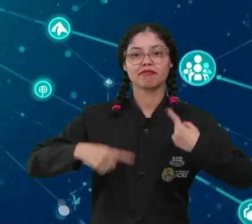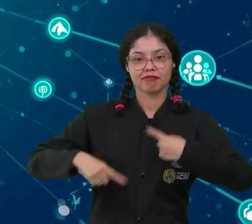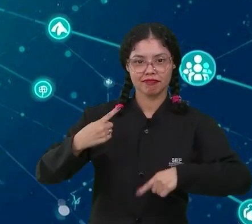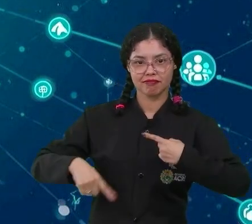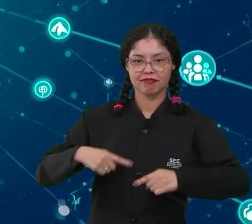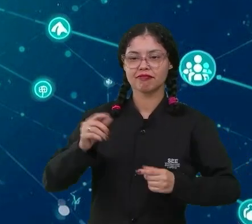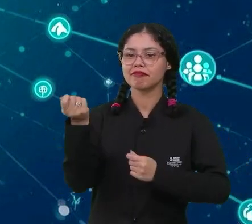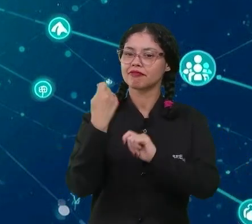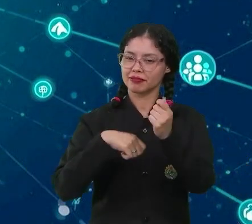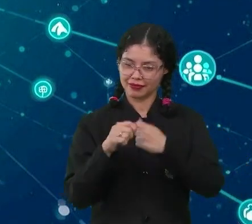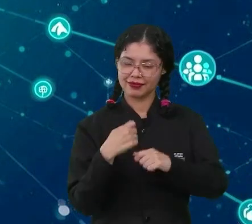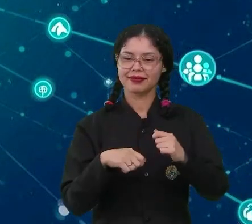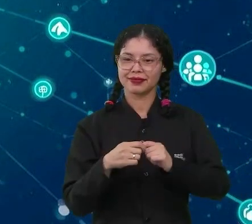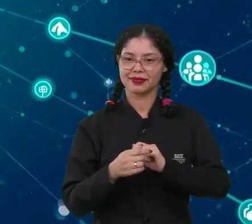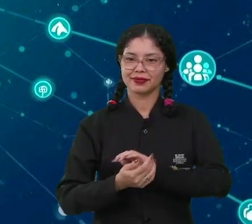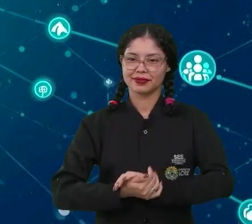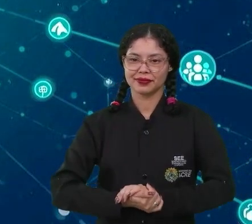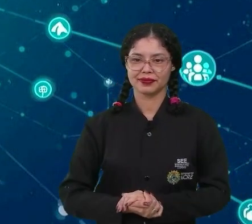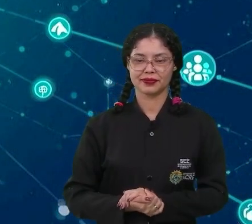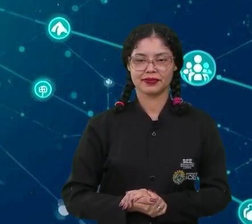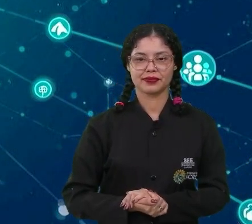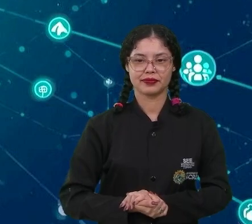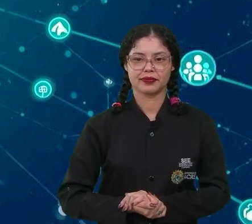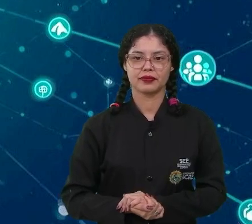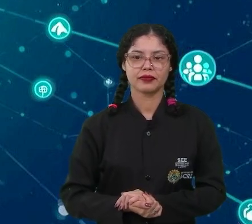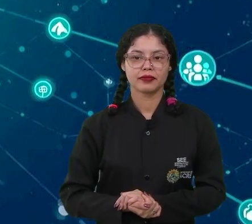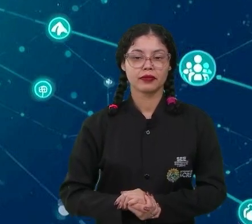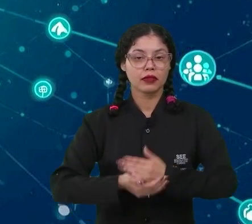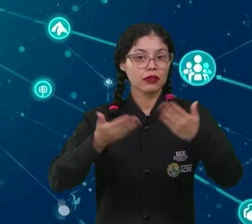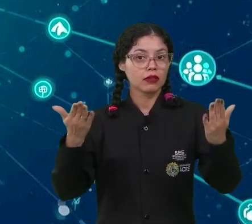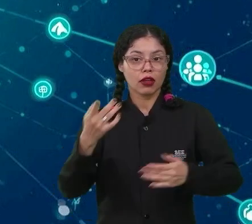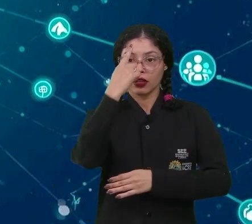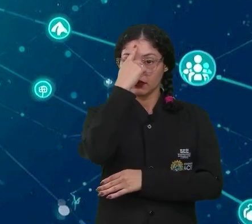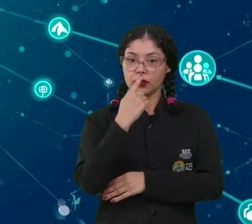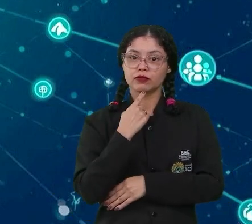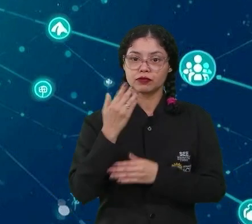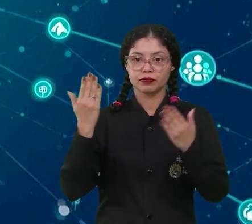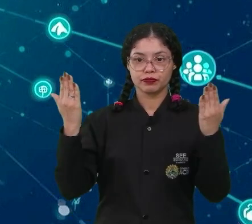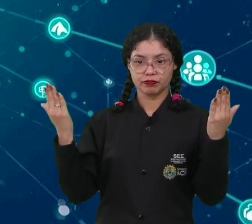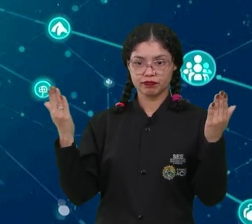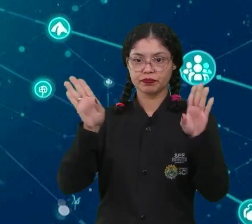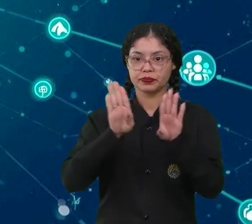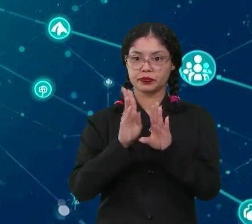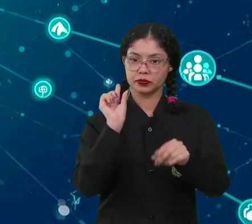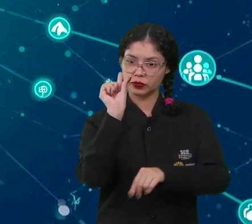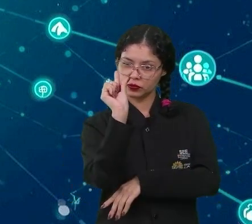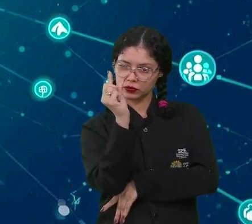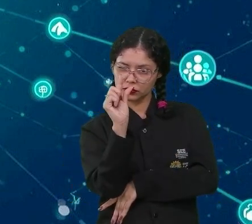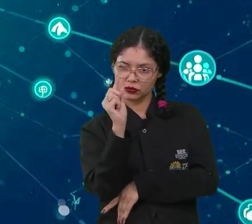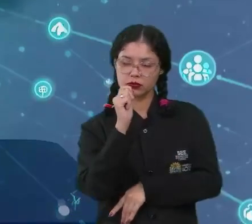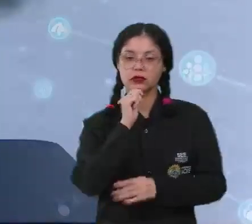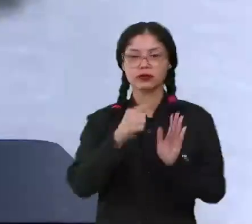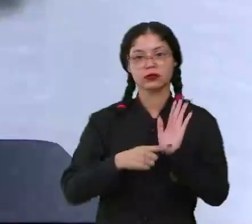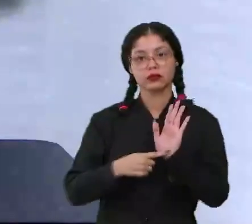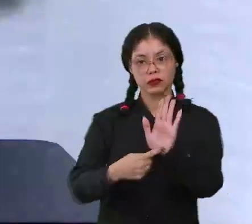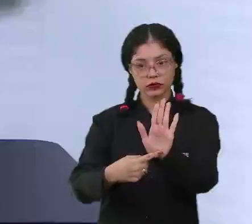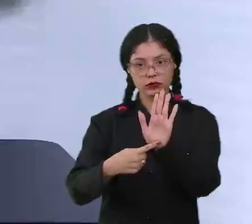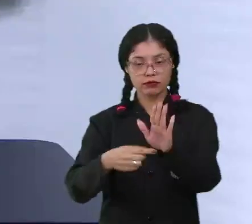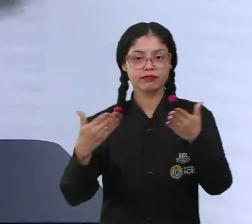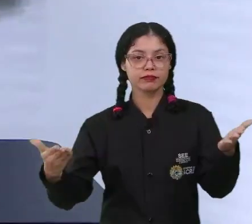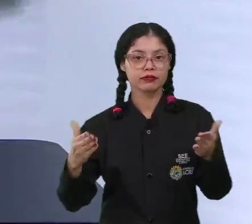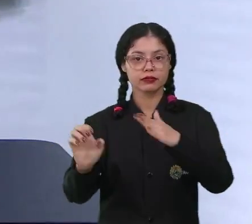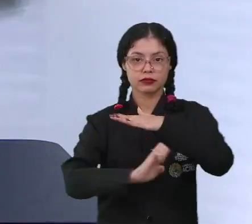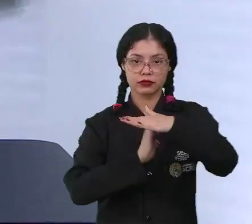sobre políticas econômicas. A imagem, ela vai mostrar um pouco da representação